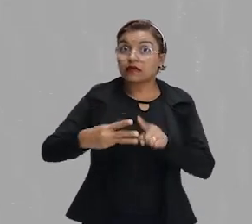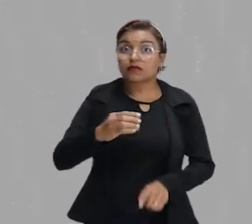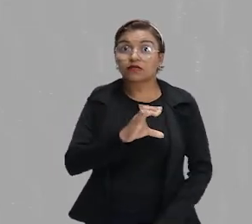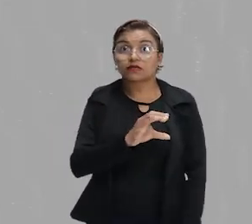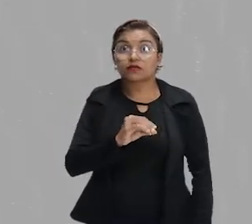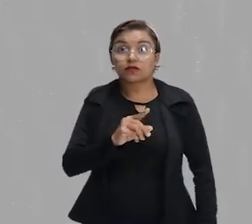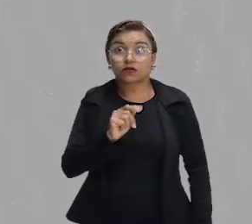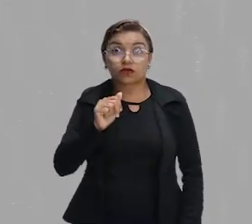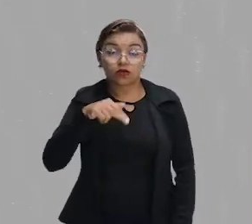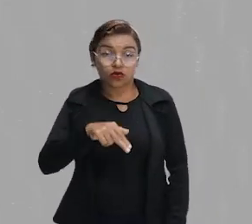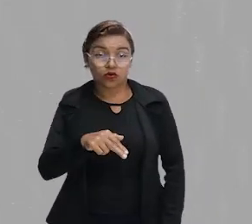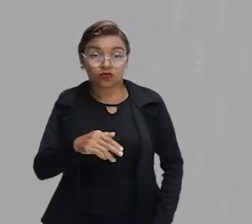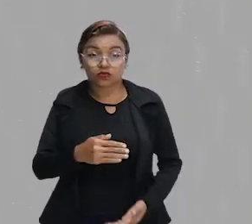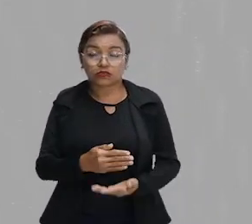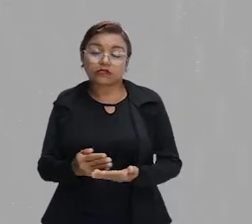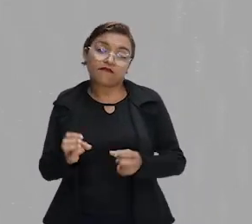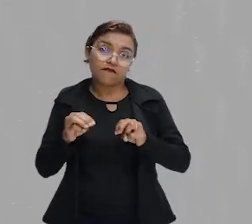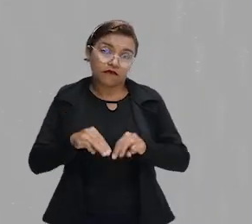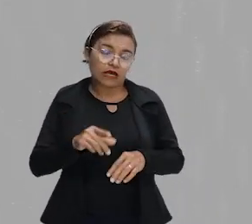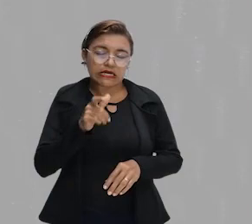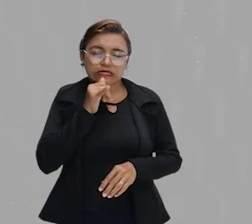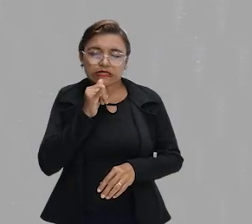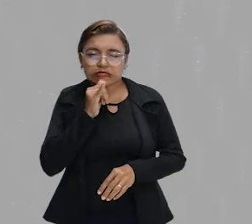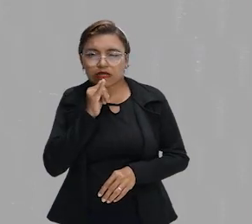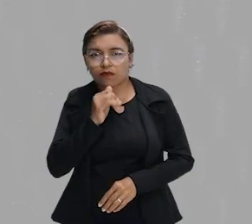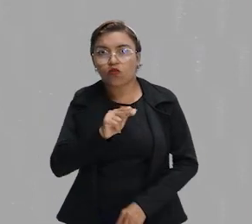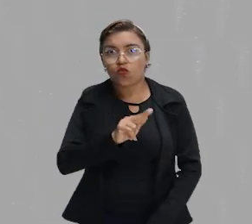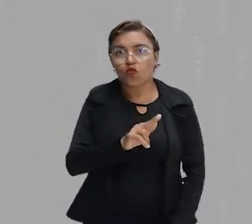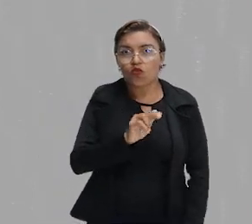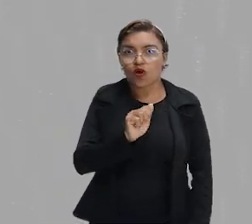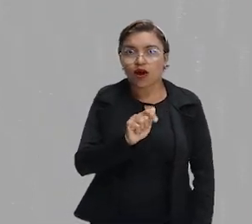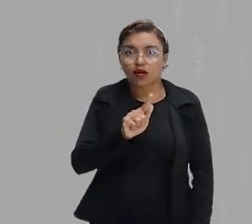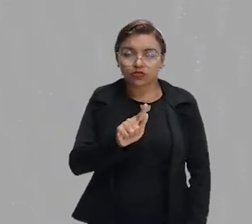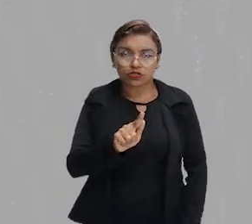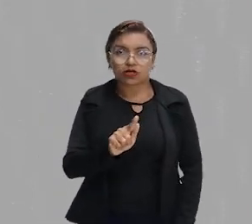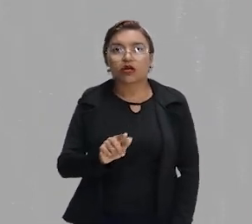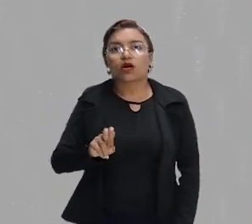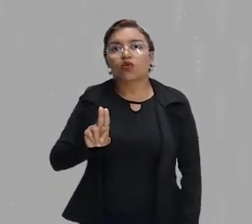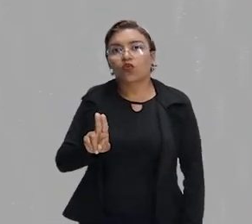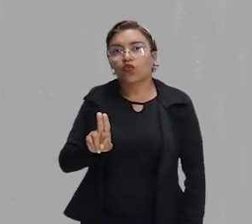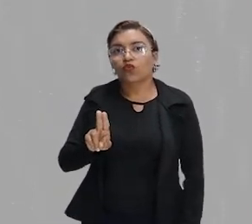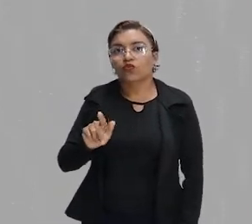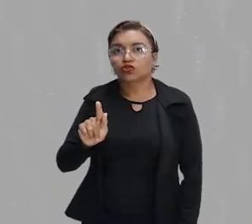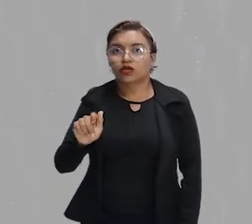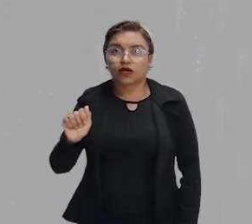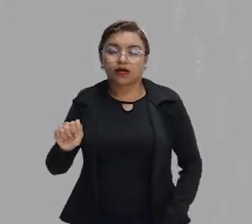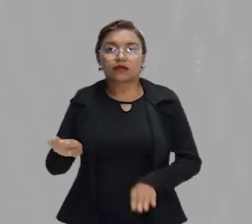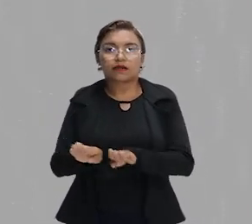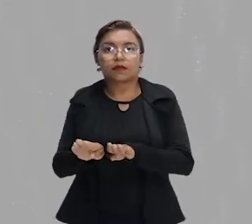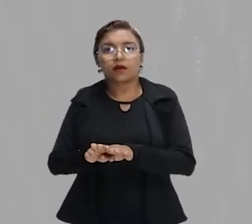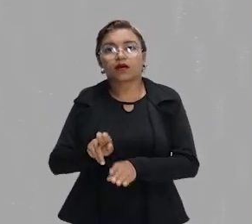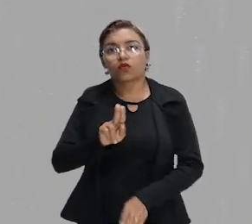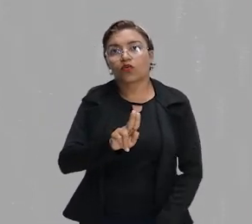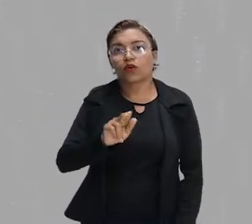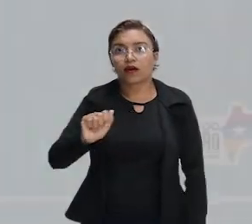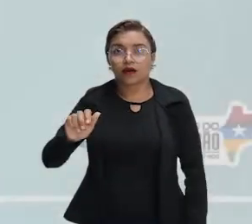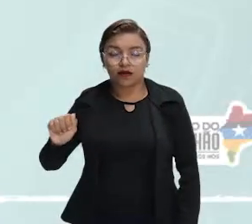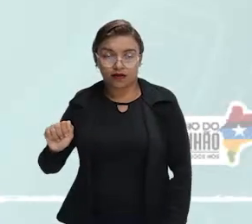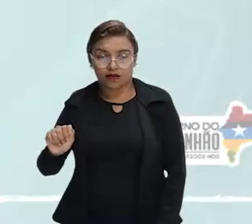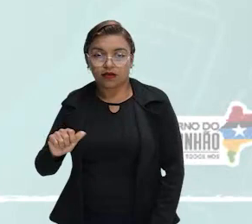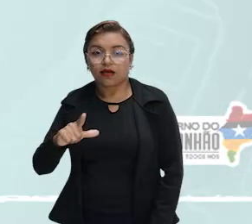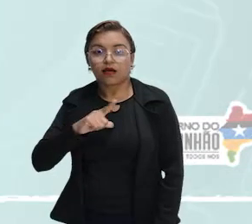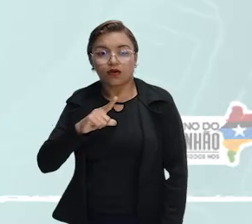né, que são de finalização. Eu tenho UAG, UGA e UAA. Então, eu encontrei aqui o